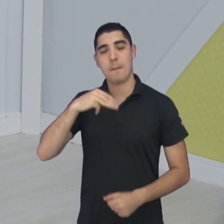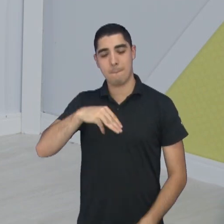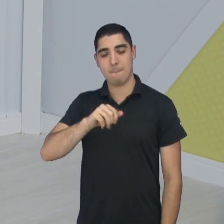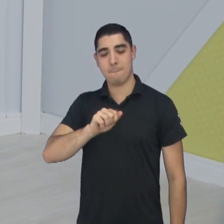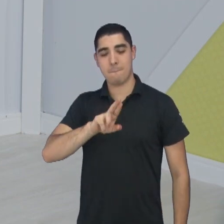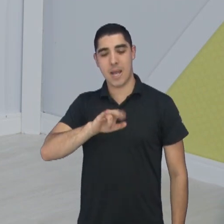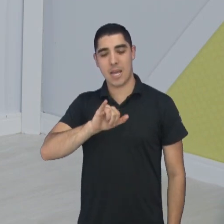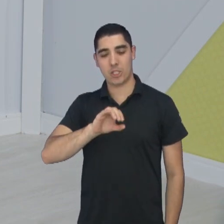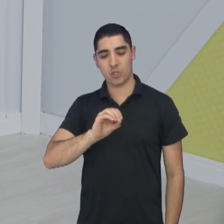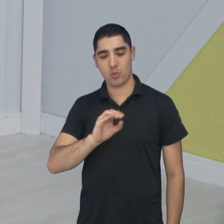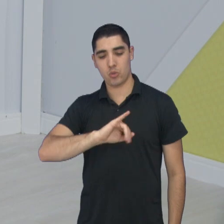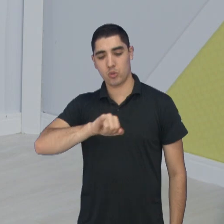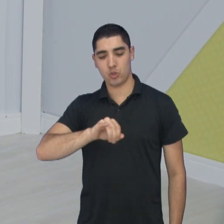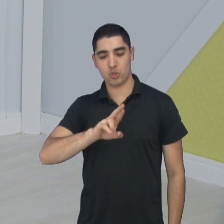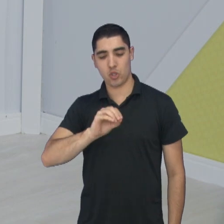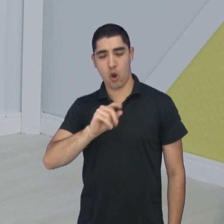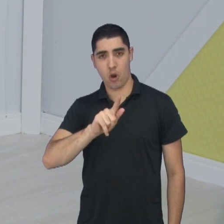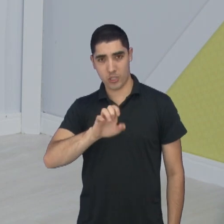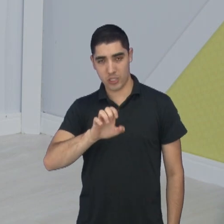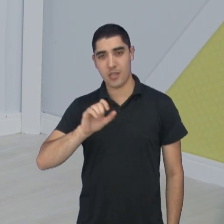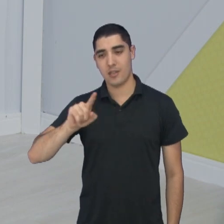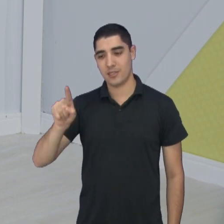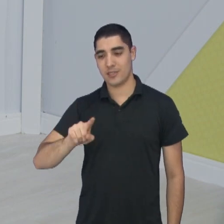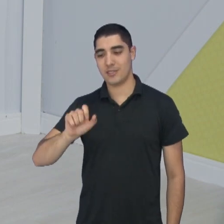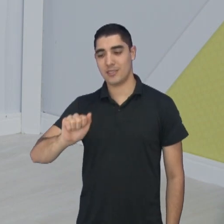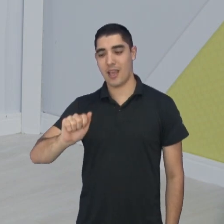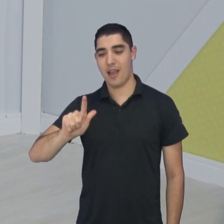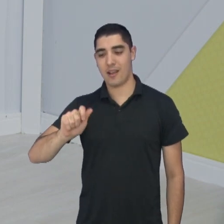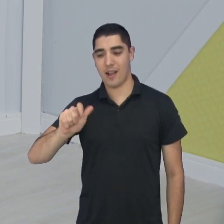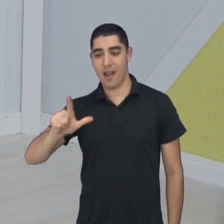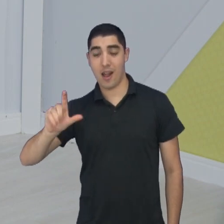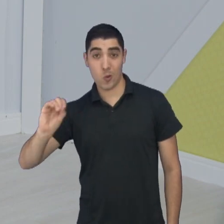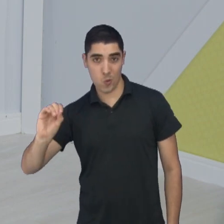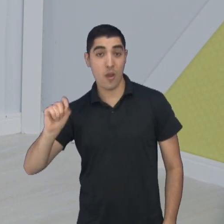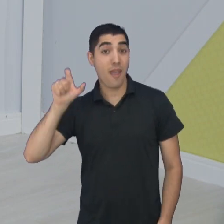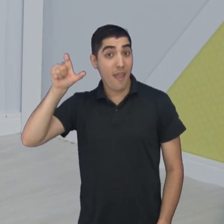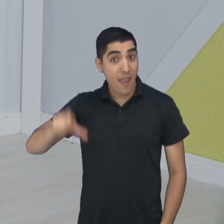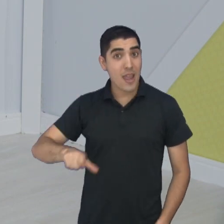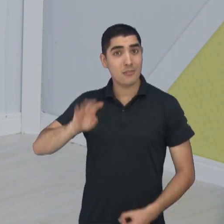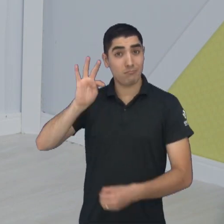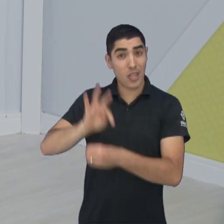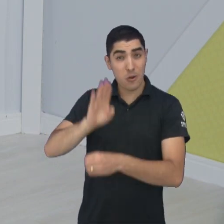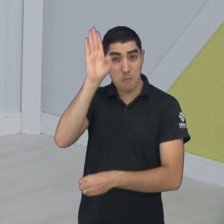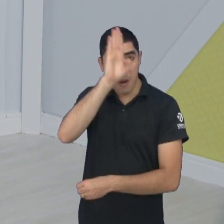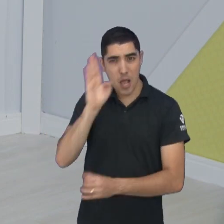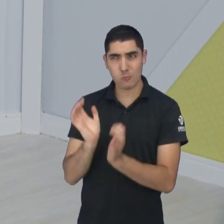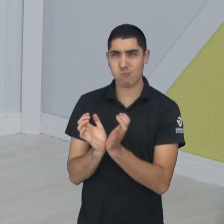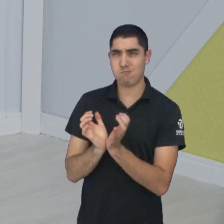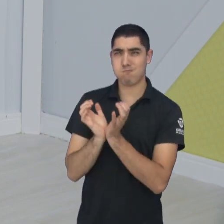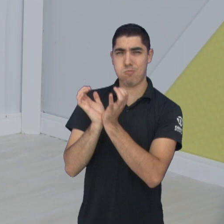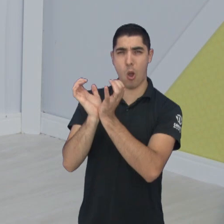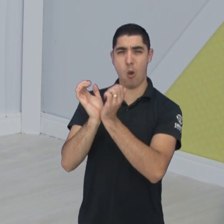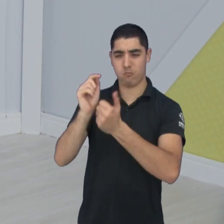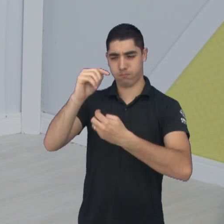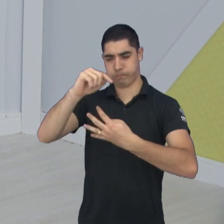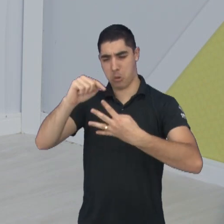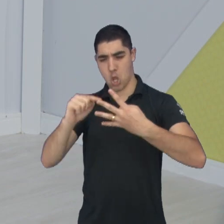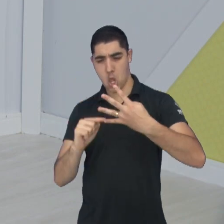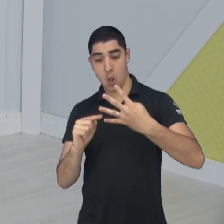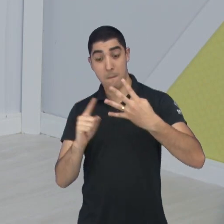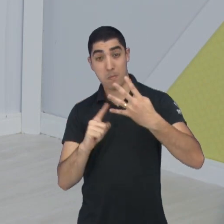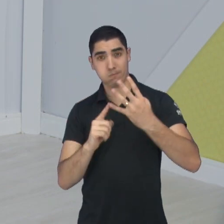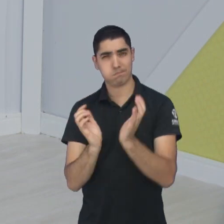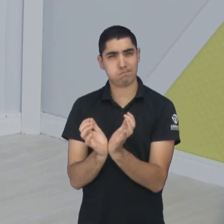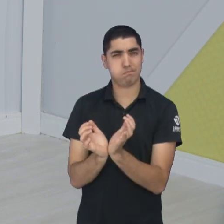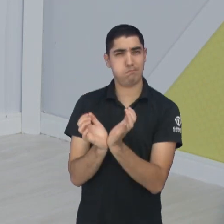Zagallo, tetracampeão mundial de futebol com a seleção, como jogador, treinador e também diretor de seleções. Ele estava junto